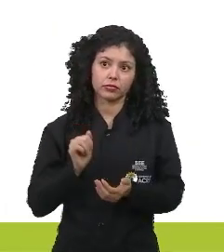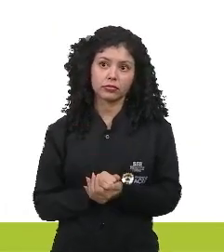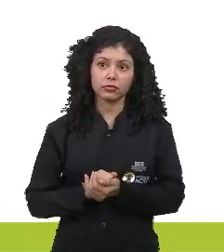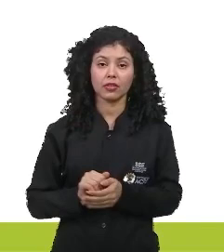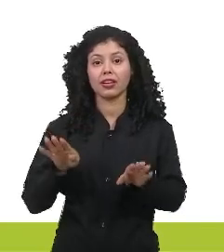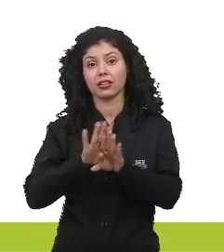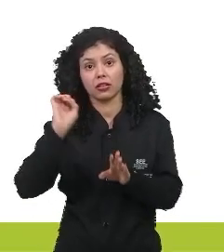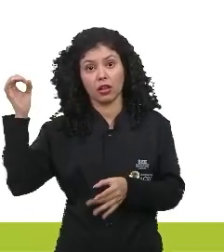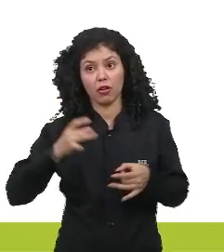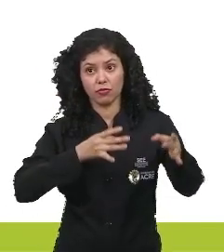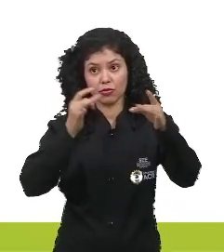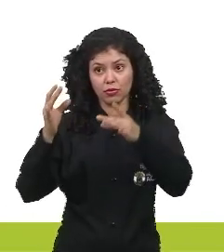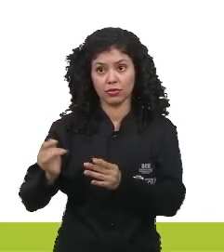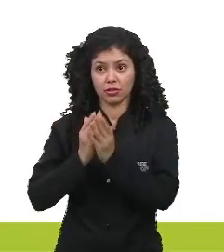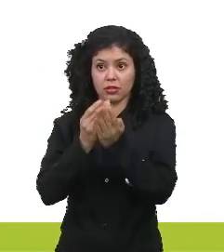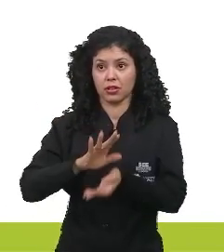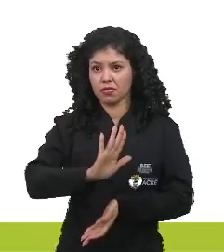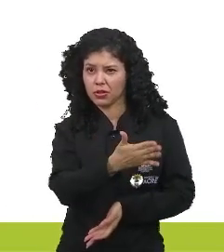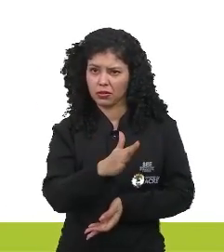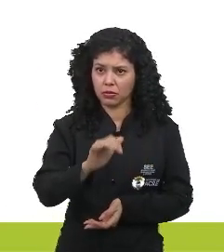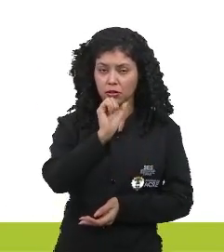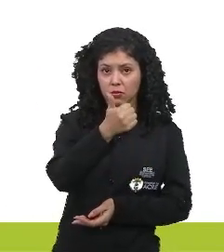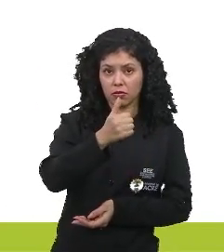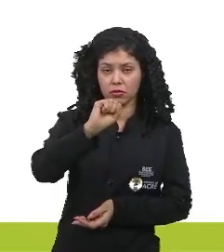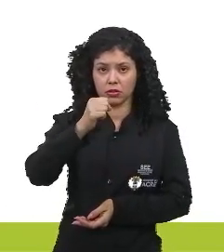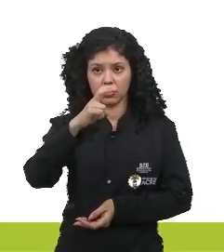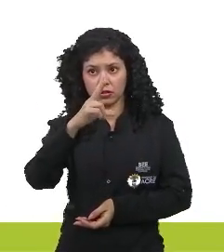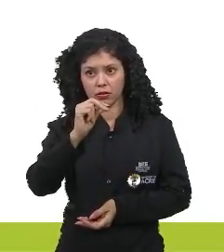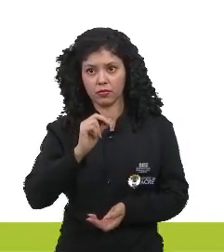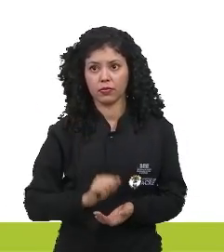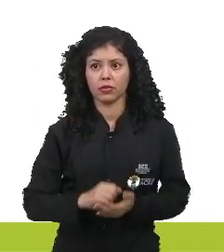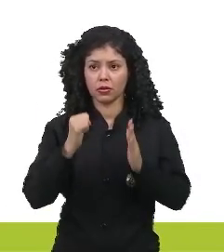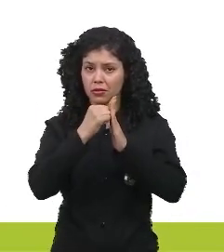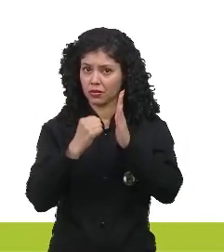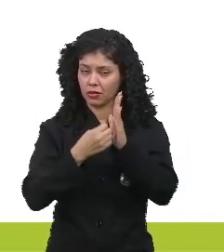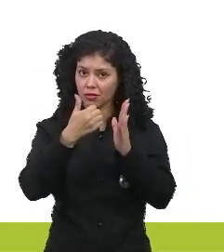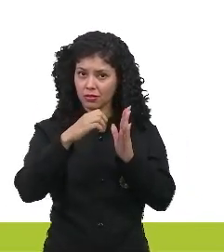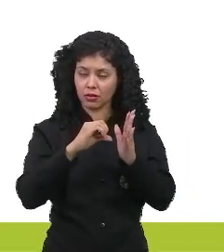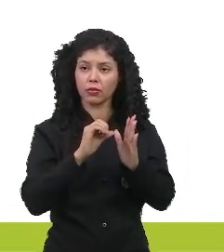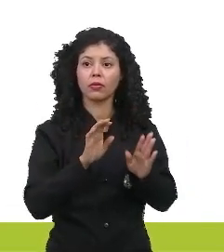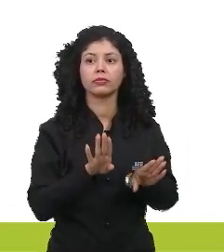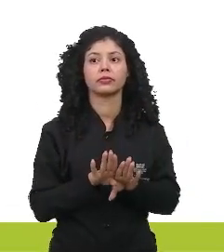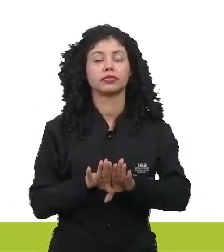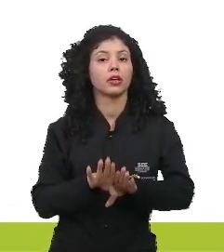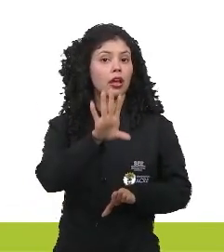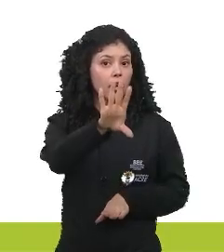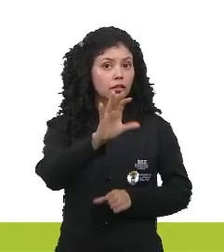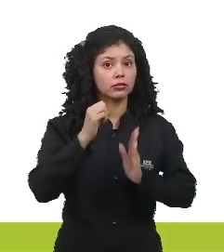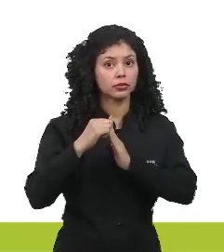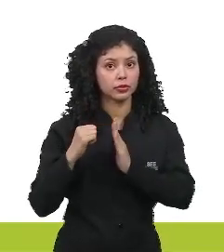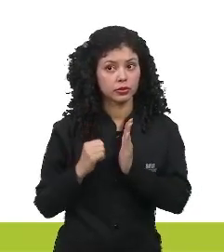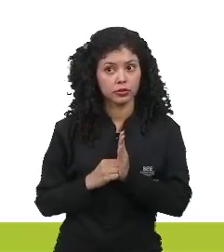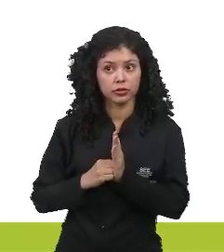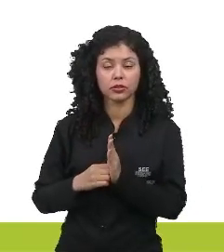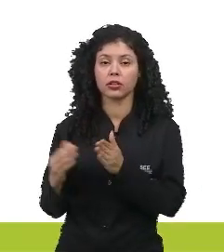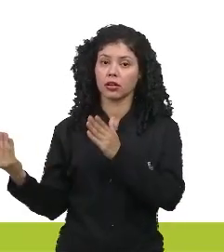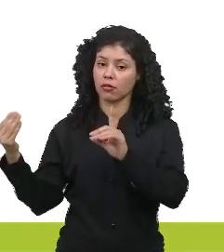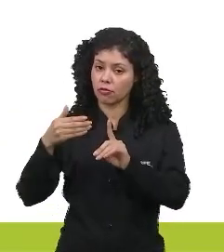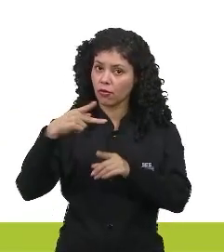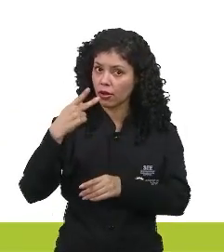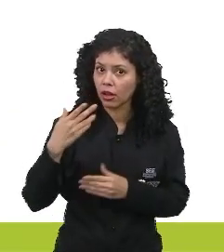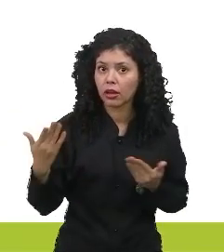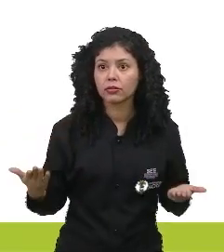tráfico negreiro para o Brasil durou até 1850, século XIX, não é, gente? Nesse século a que me refiro,